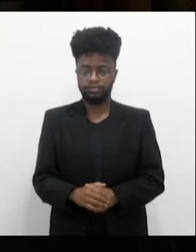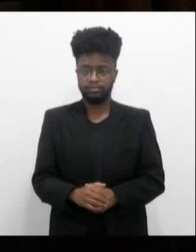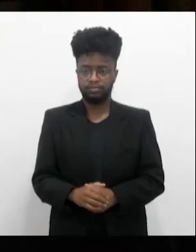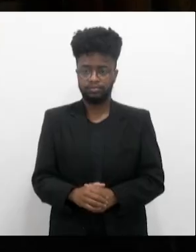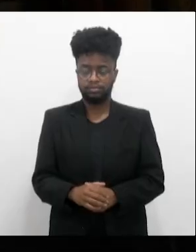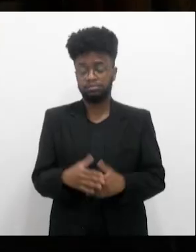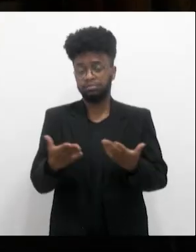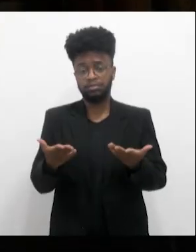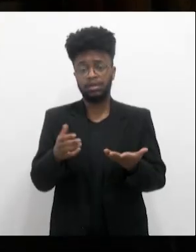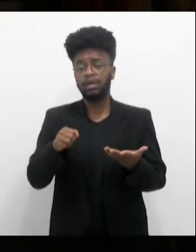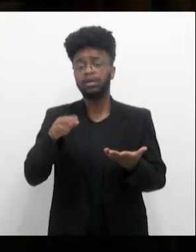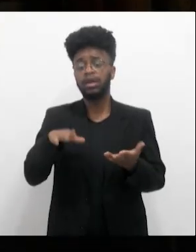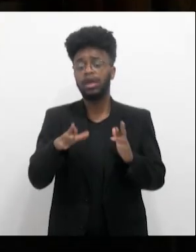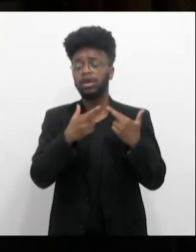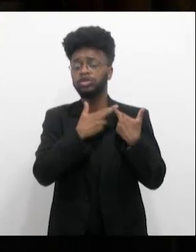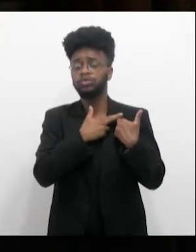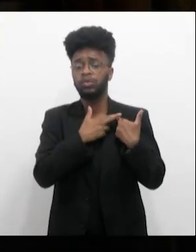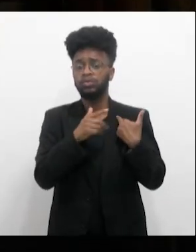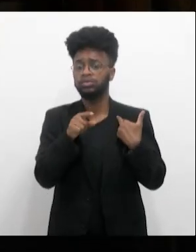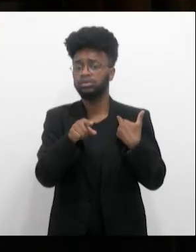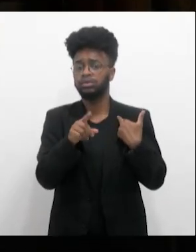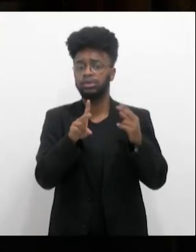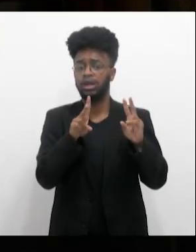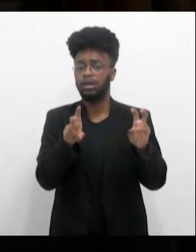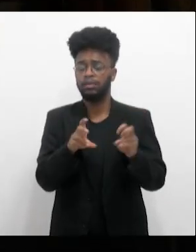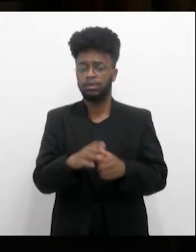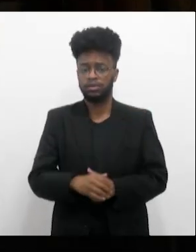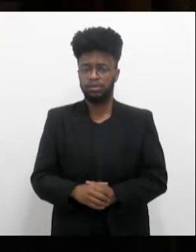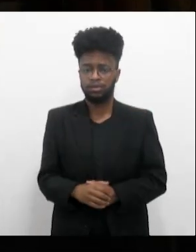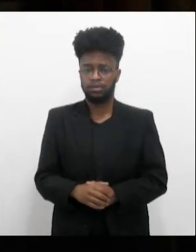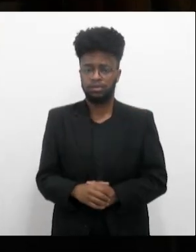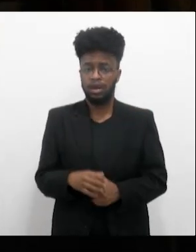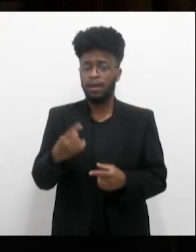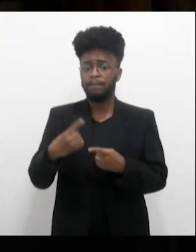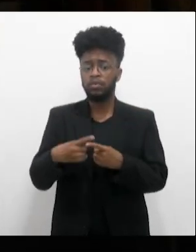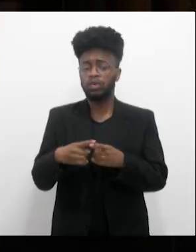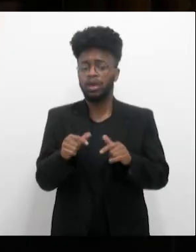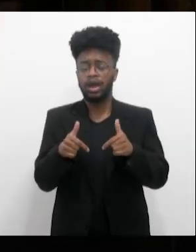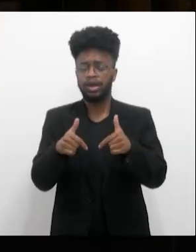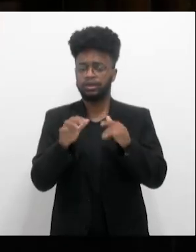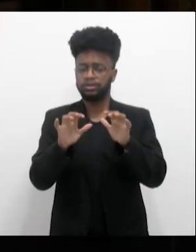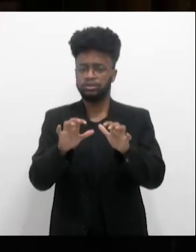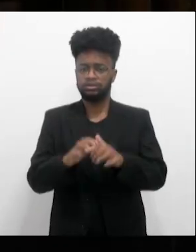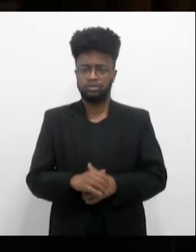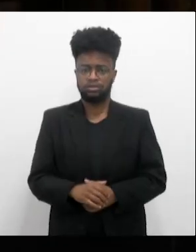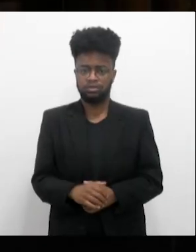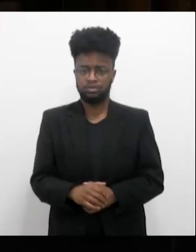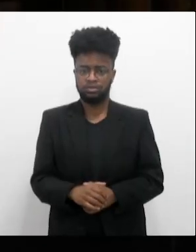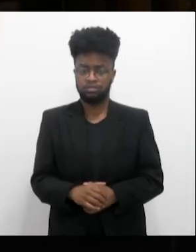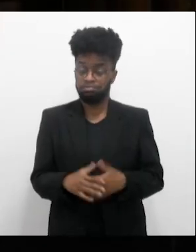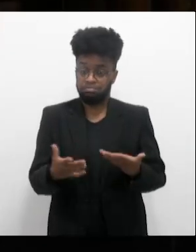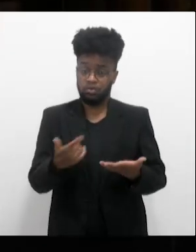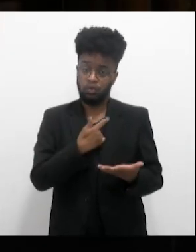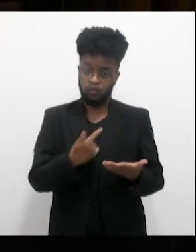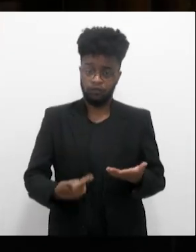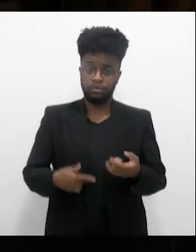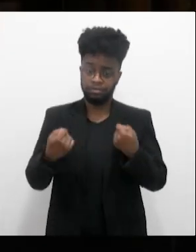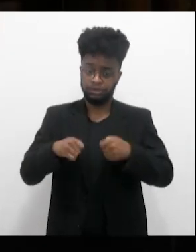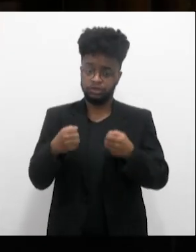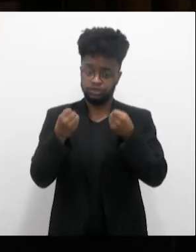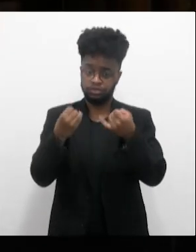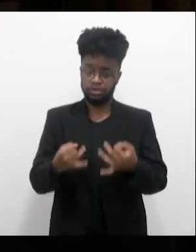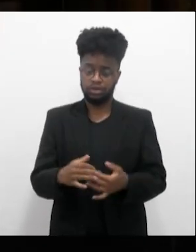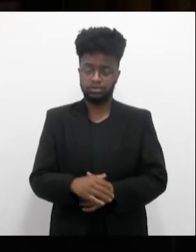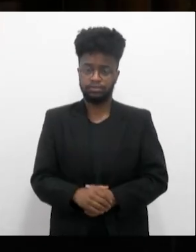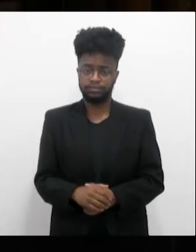Quem são os responsáveis por isso? Por que que isso foi feito? Cabe ao governo do Estado explicar.